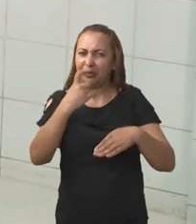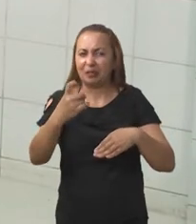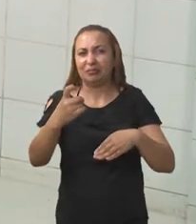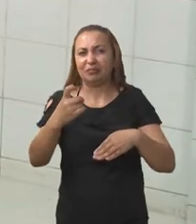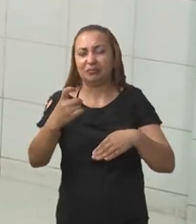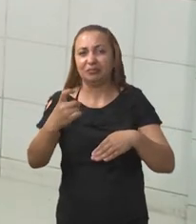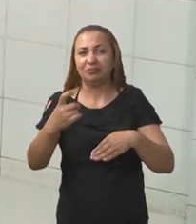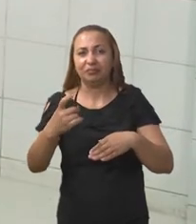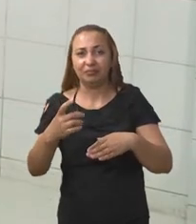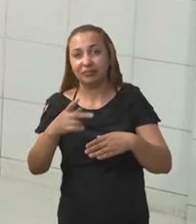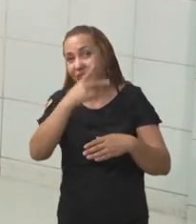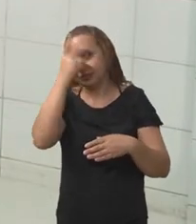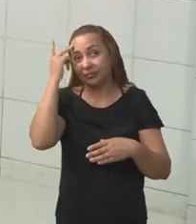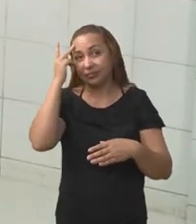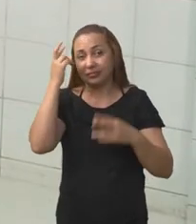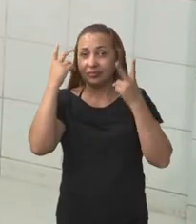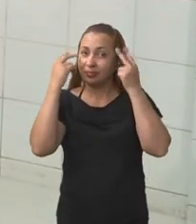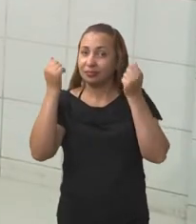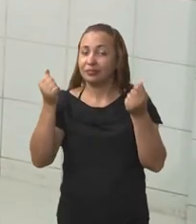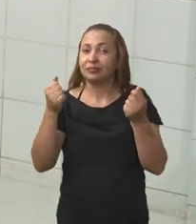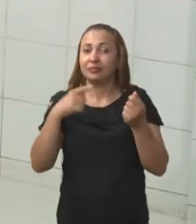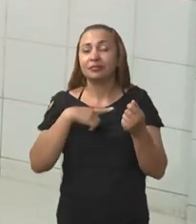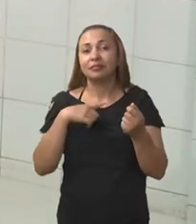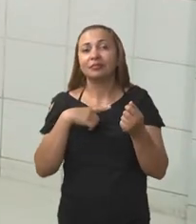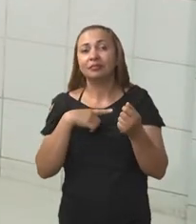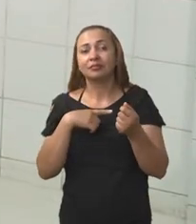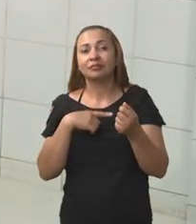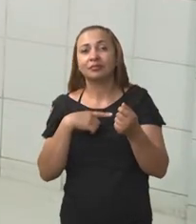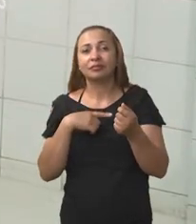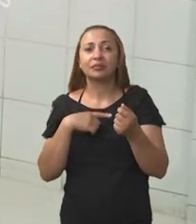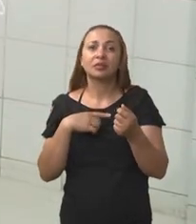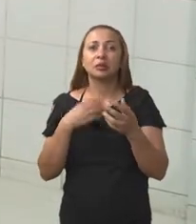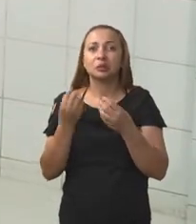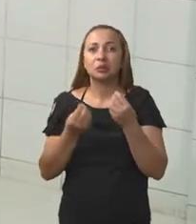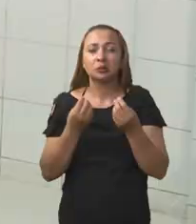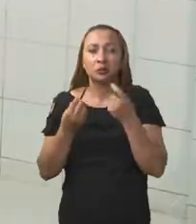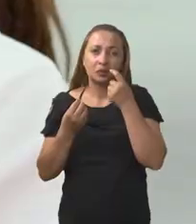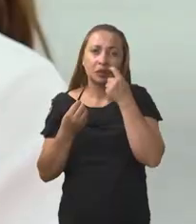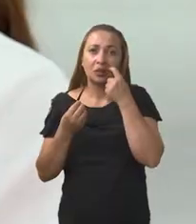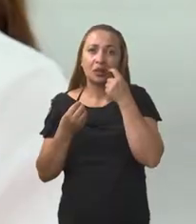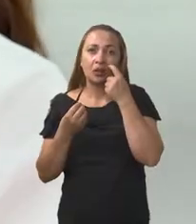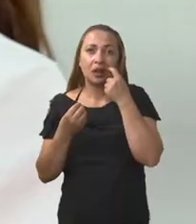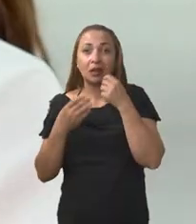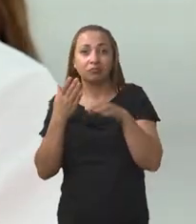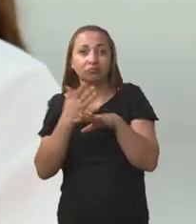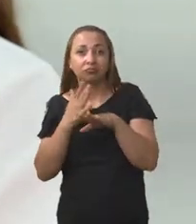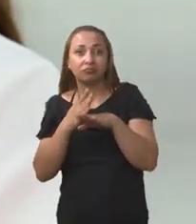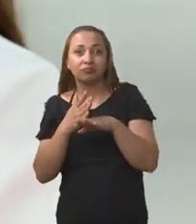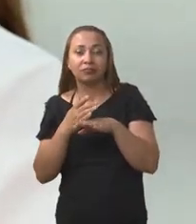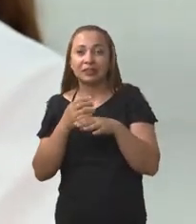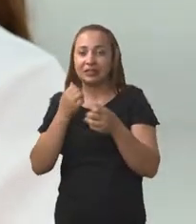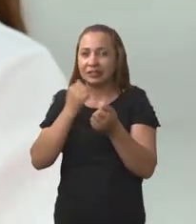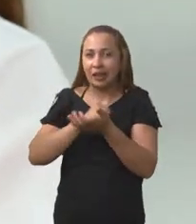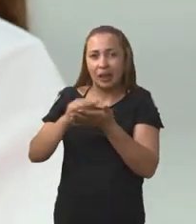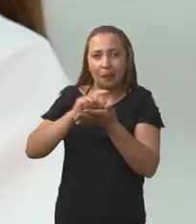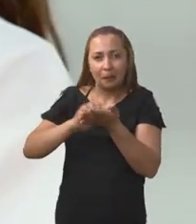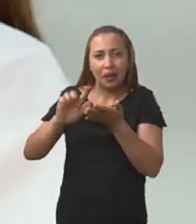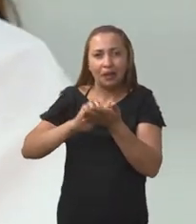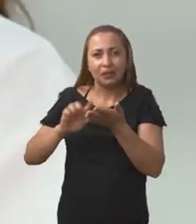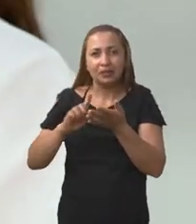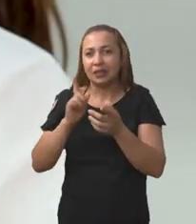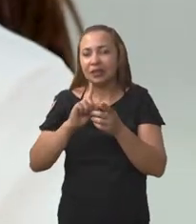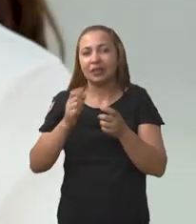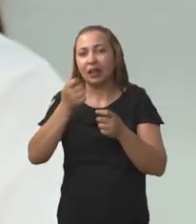pessoas que naturalmente tem hábitos é de higienização